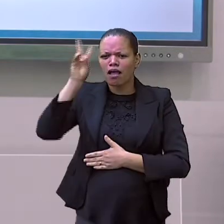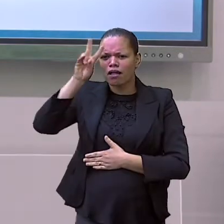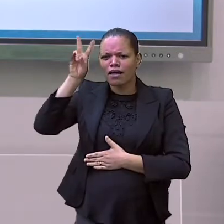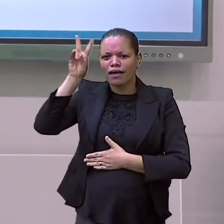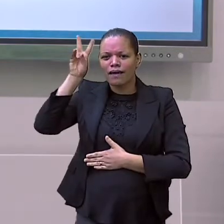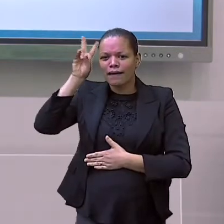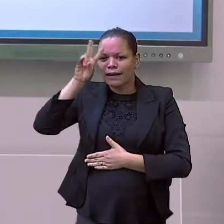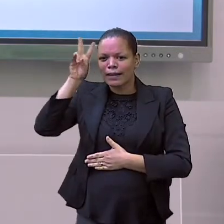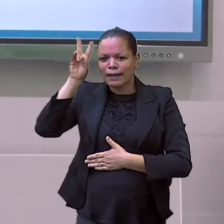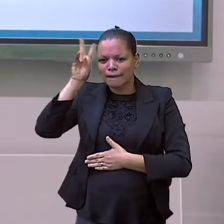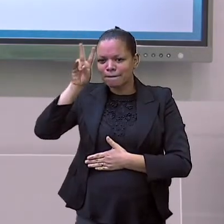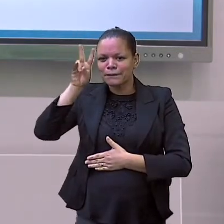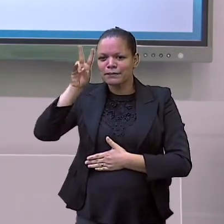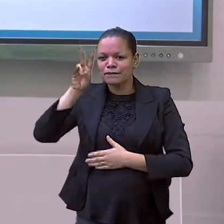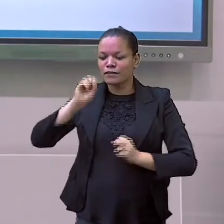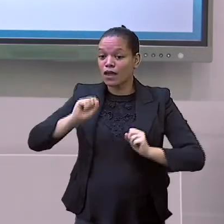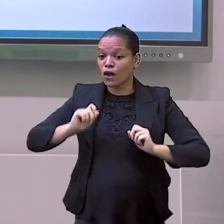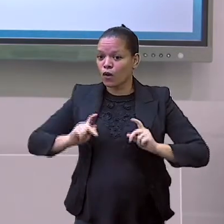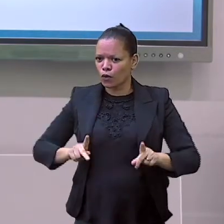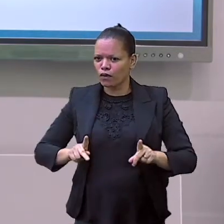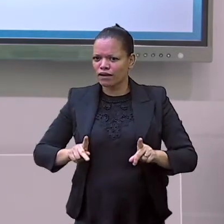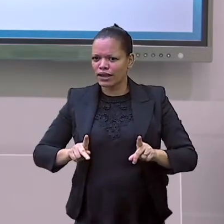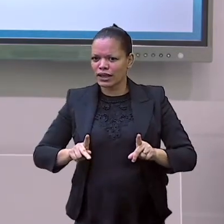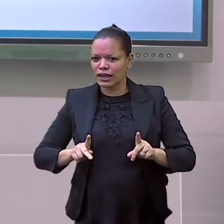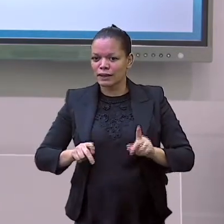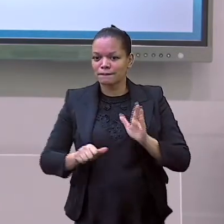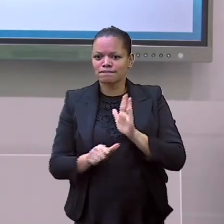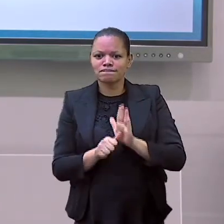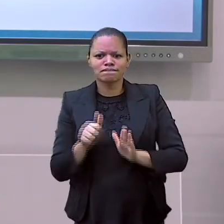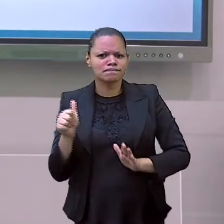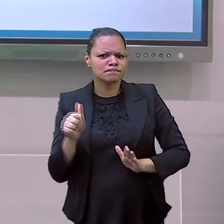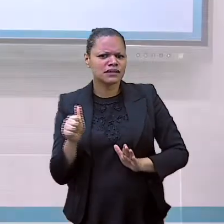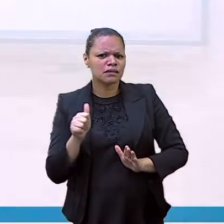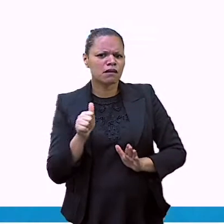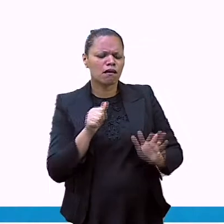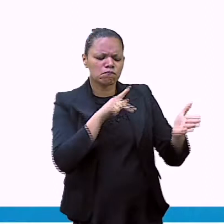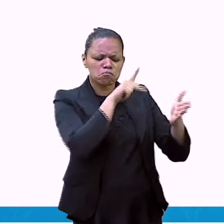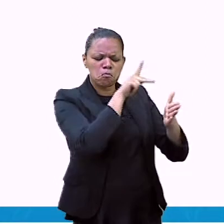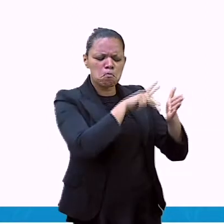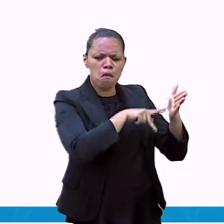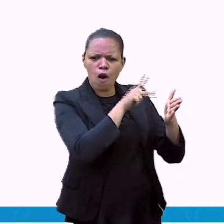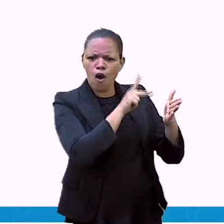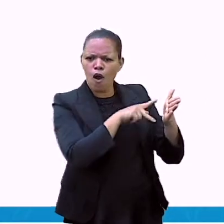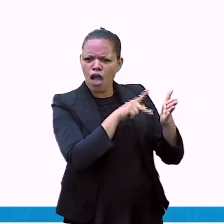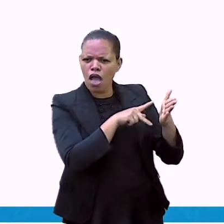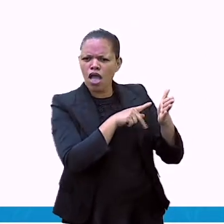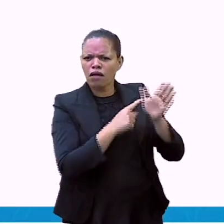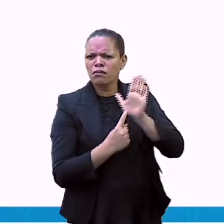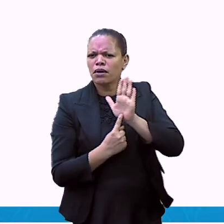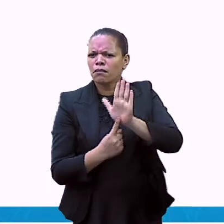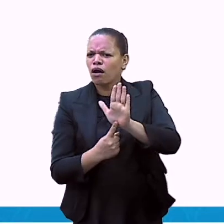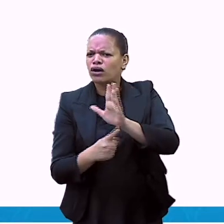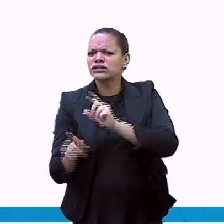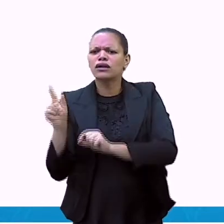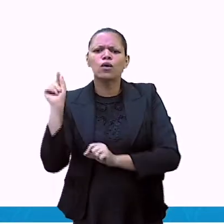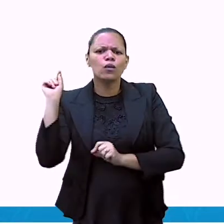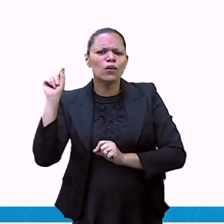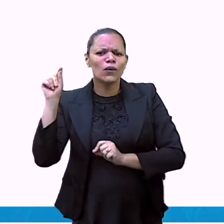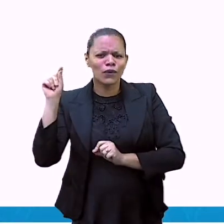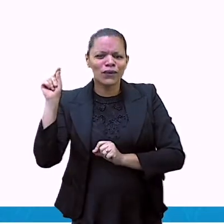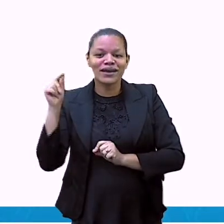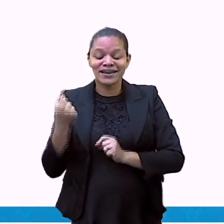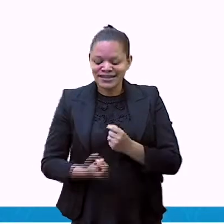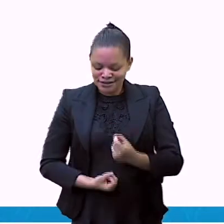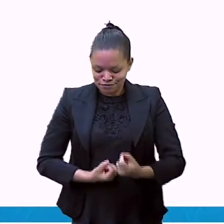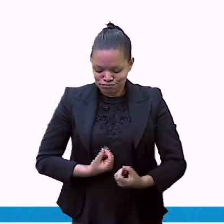Relembrando, vamos fazer um breve relato aí sobre poema. Expressa uma poesia, é uma